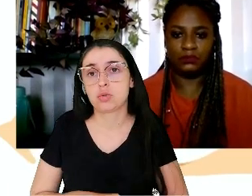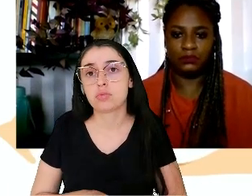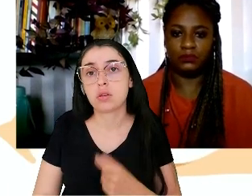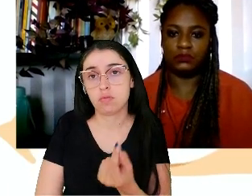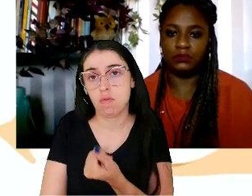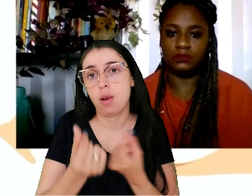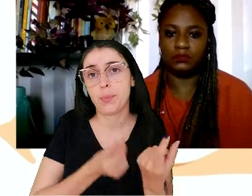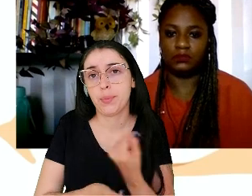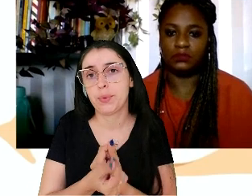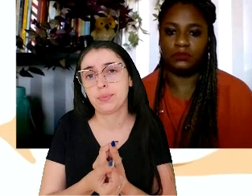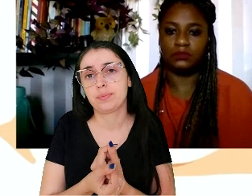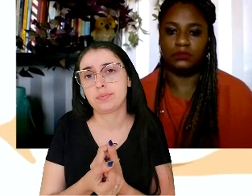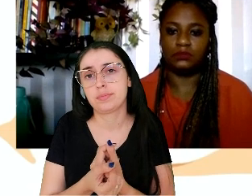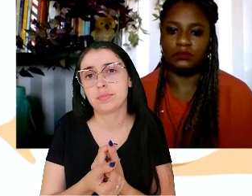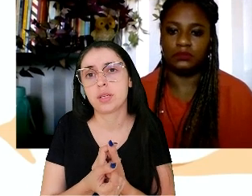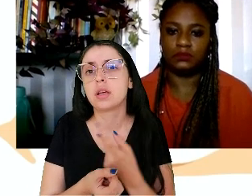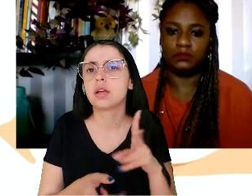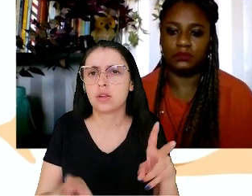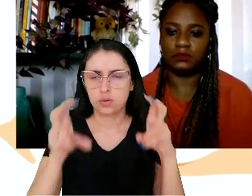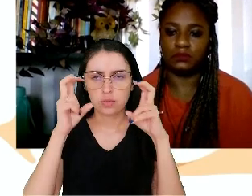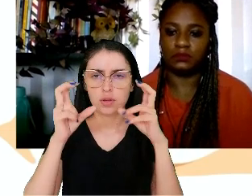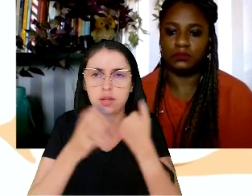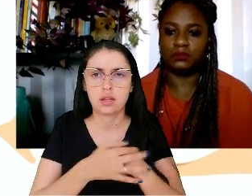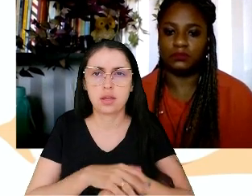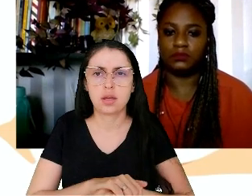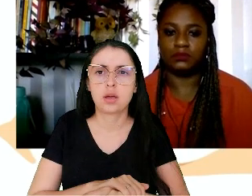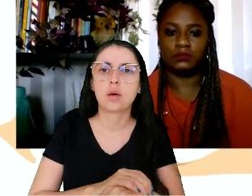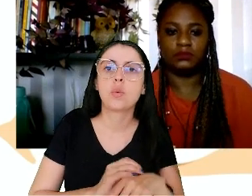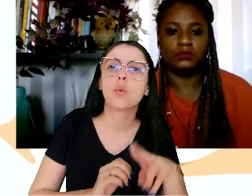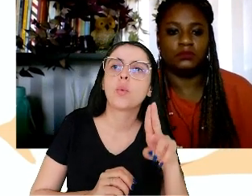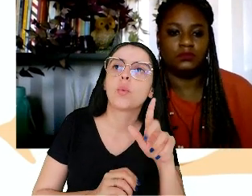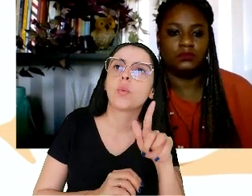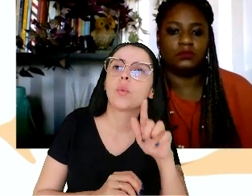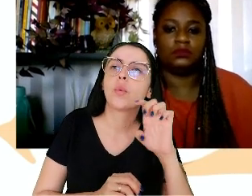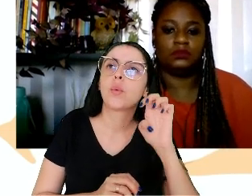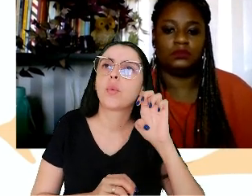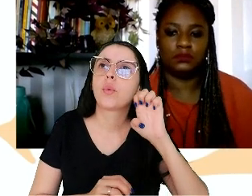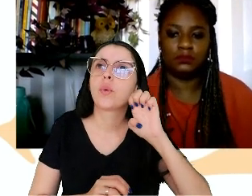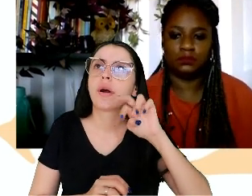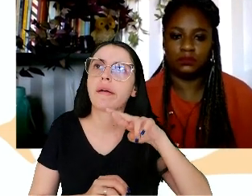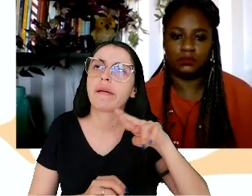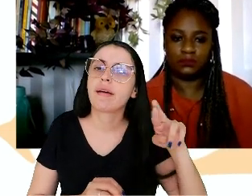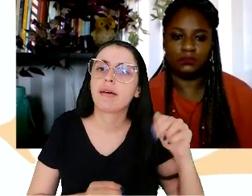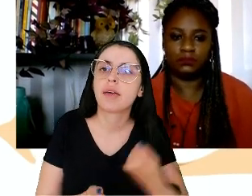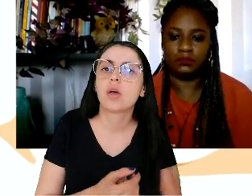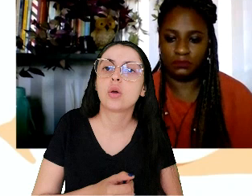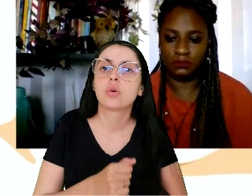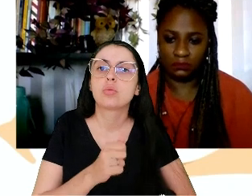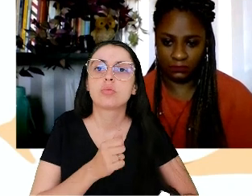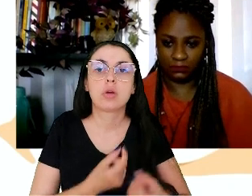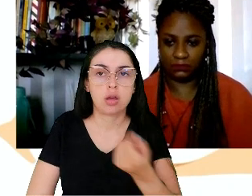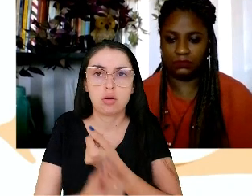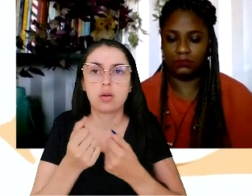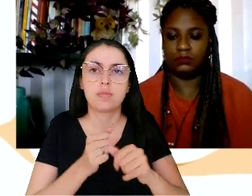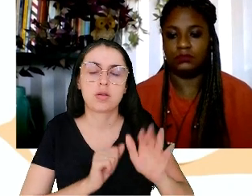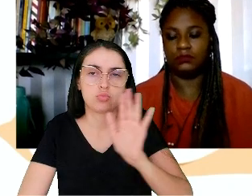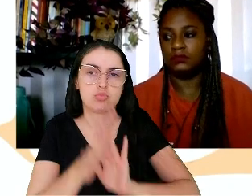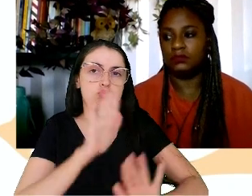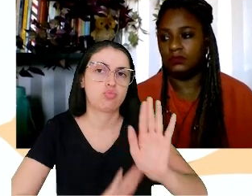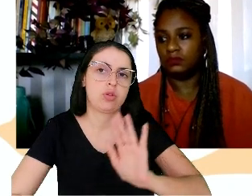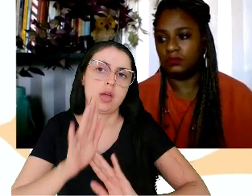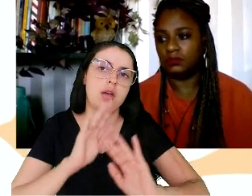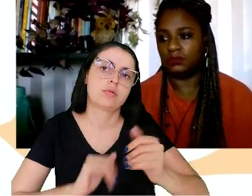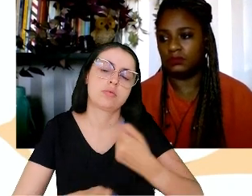lado econômico, já é muito reconhecido o termo que é o care, ou a economia dos cuidados,